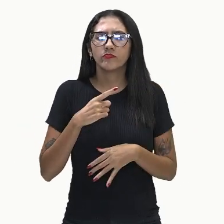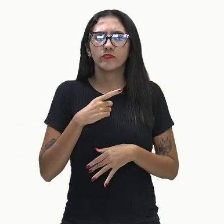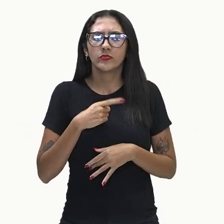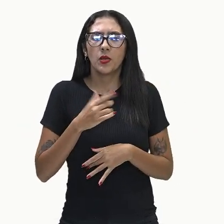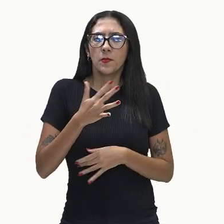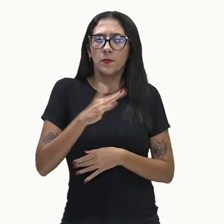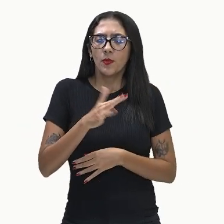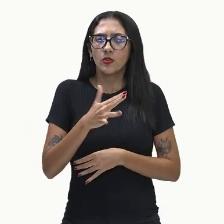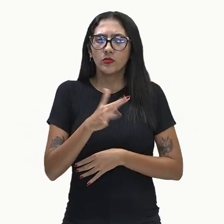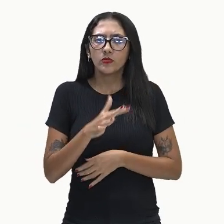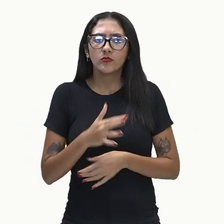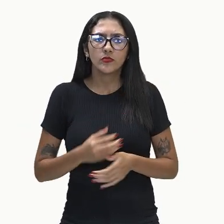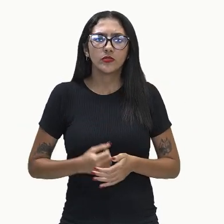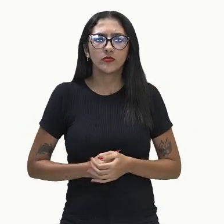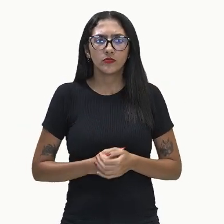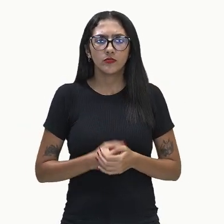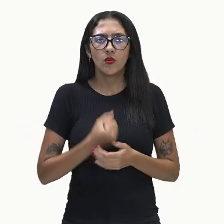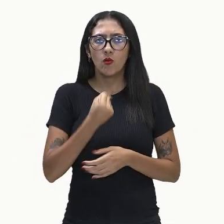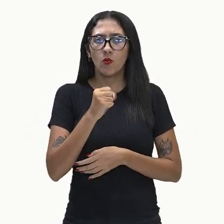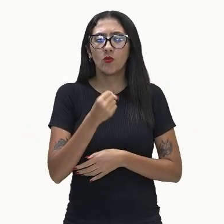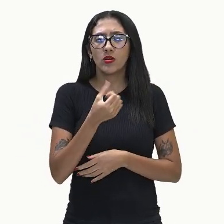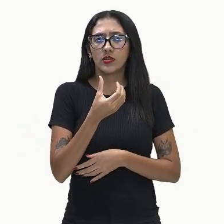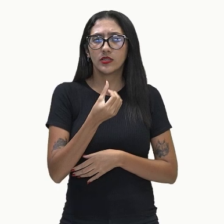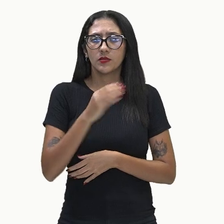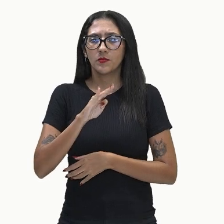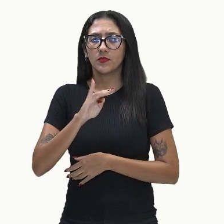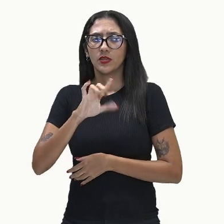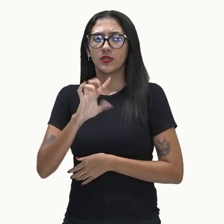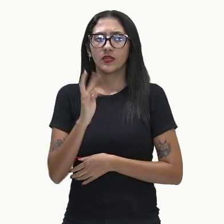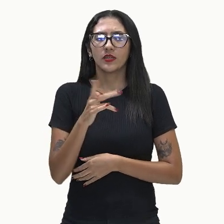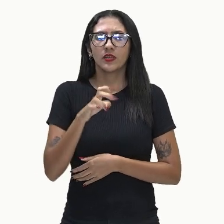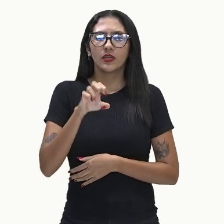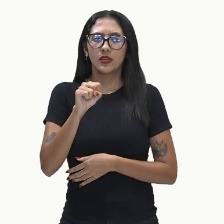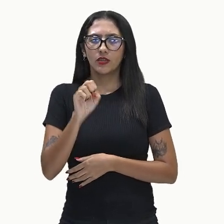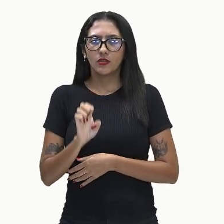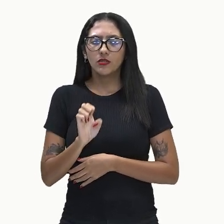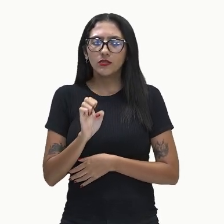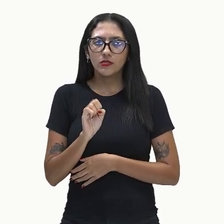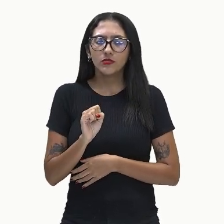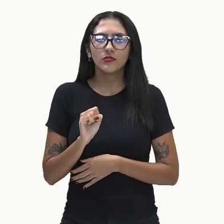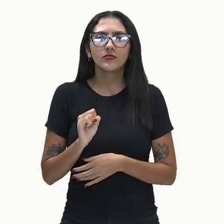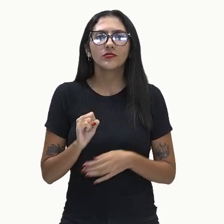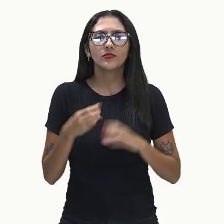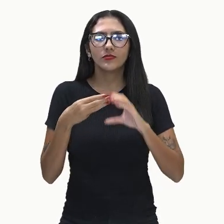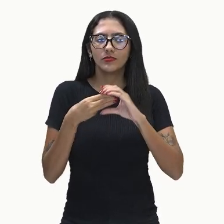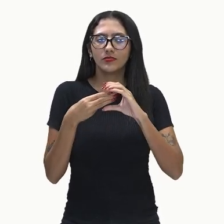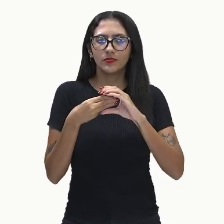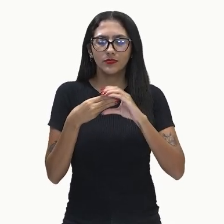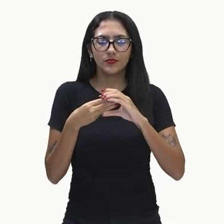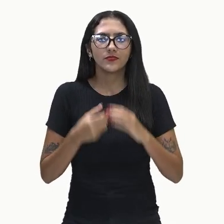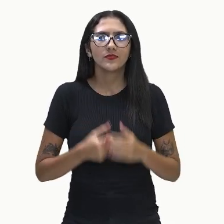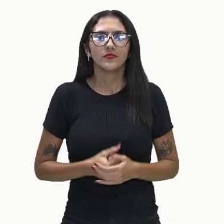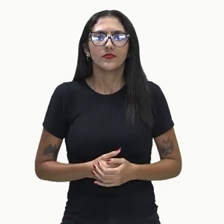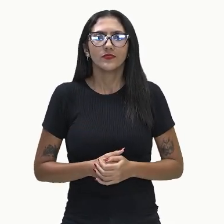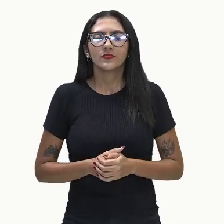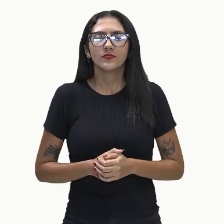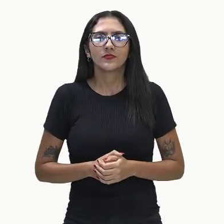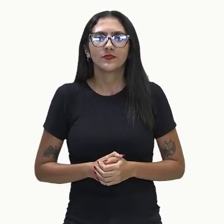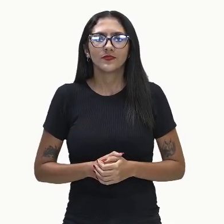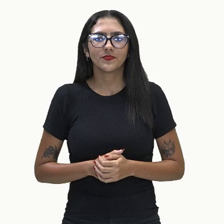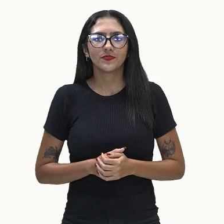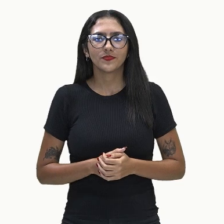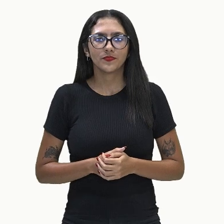faixa de 86 bilhões de células nervosas. E